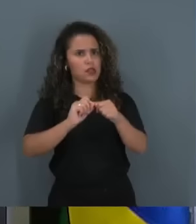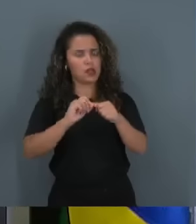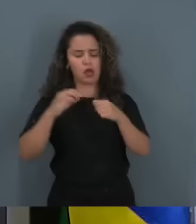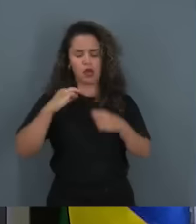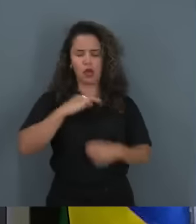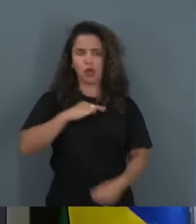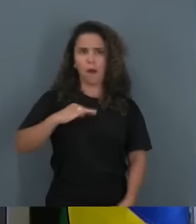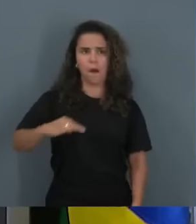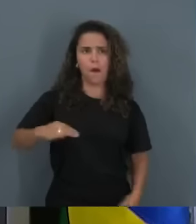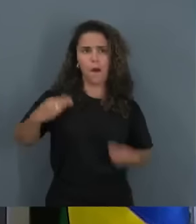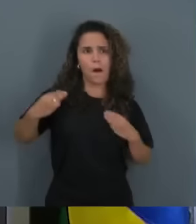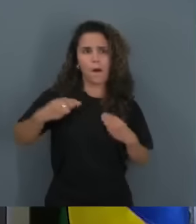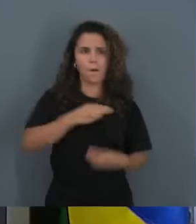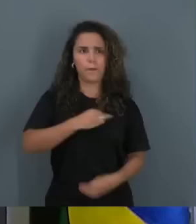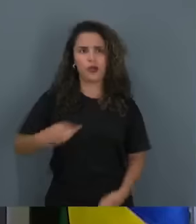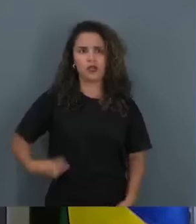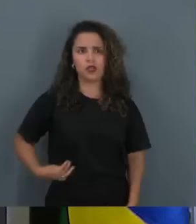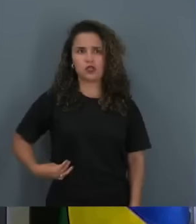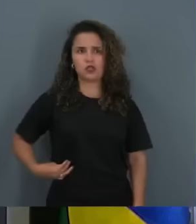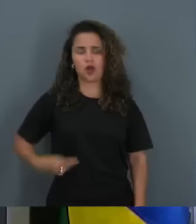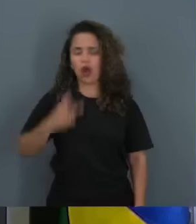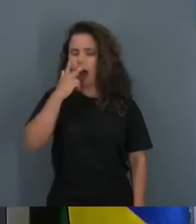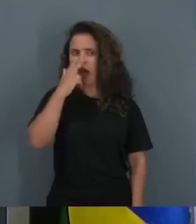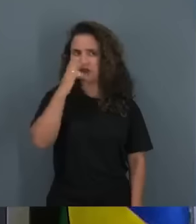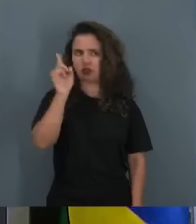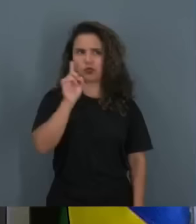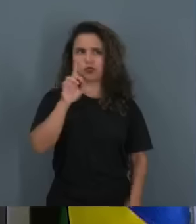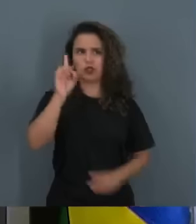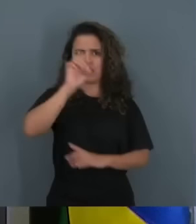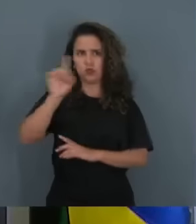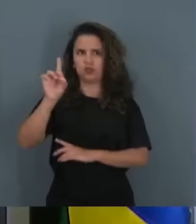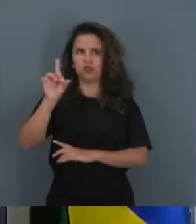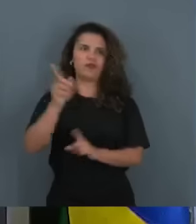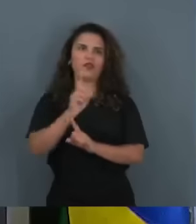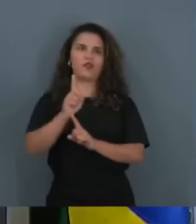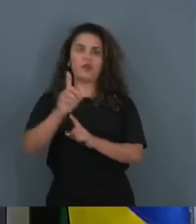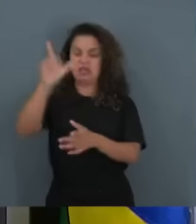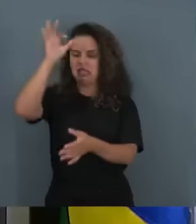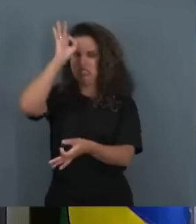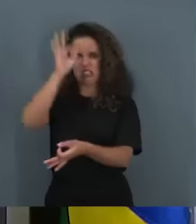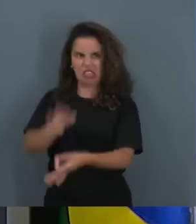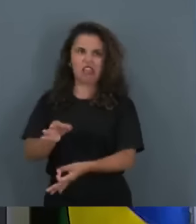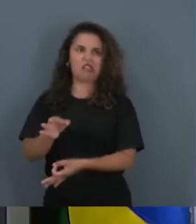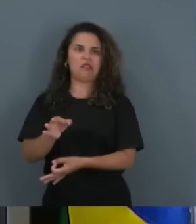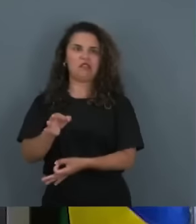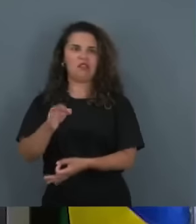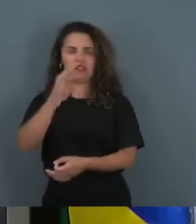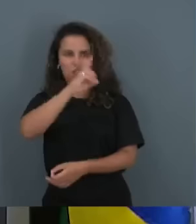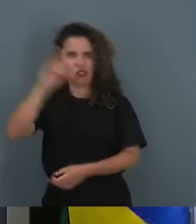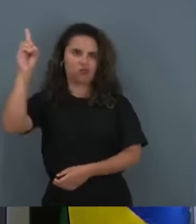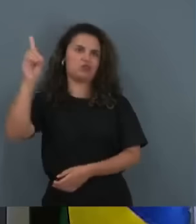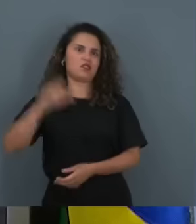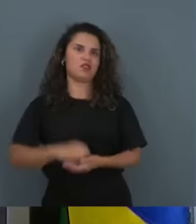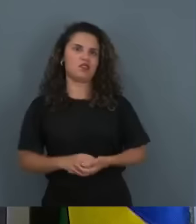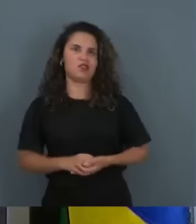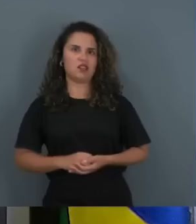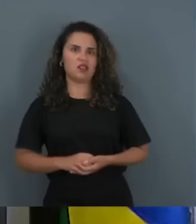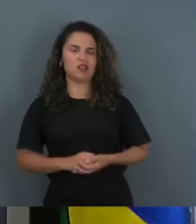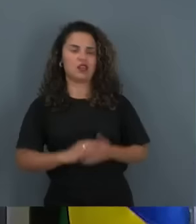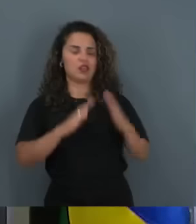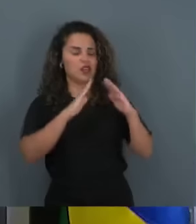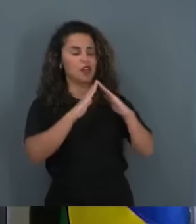que não se acham deuses, têm certeza que são deuses. E essa casa que tem o poder, o remédio